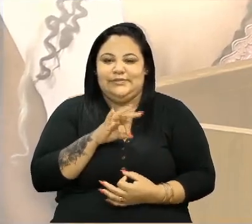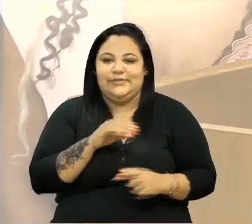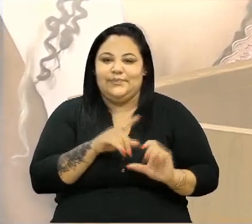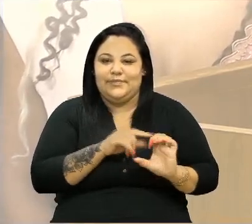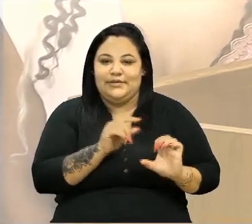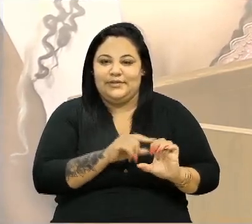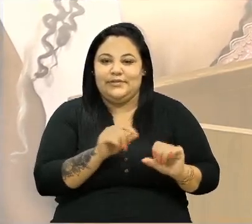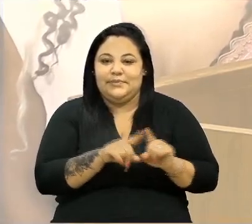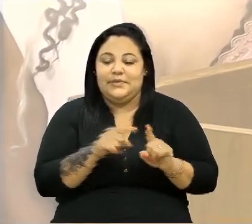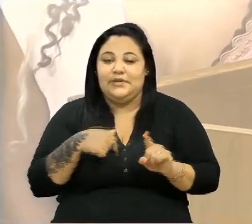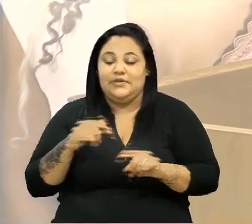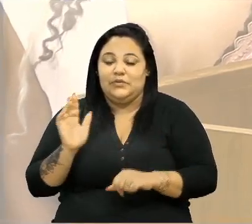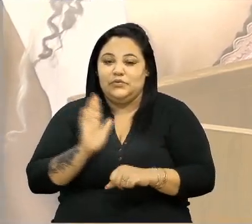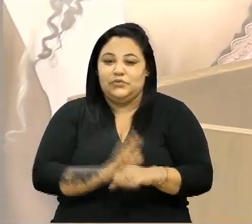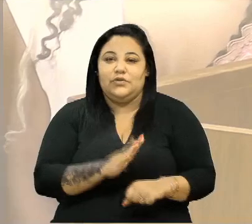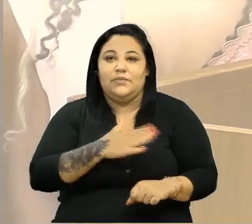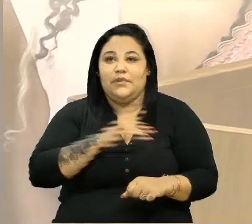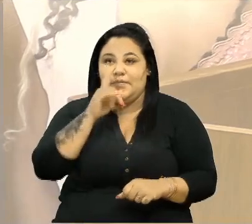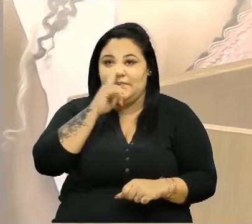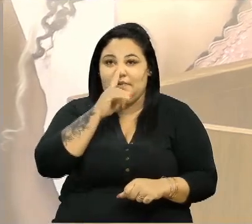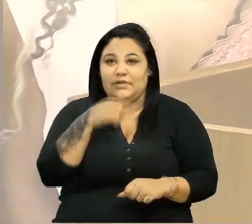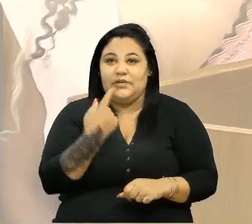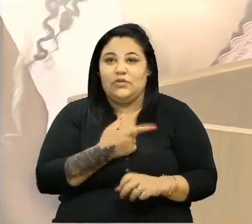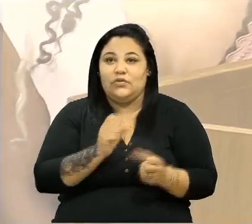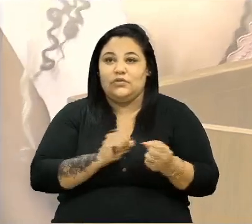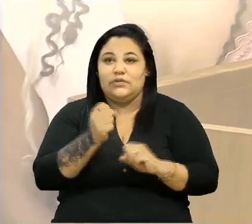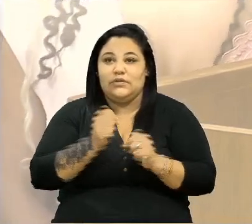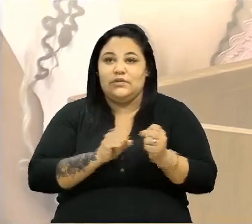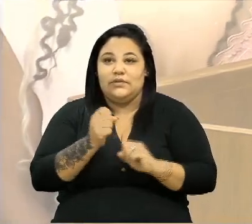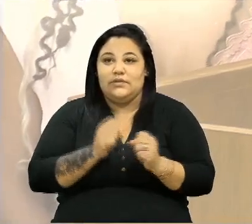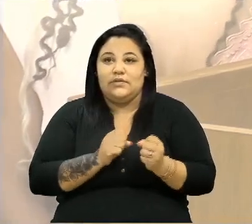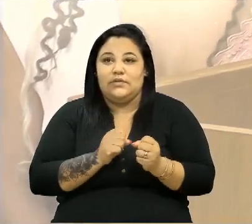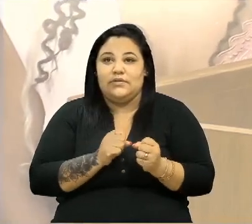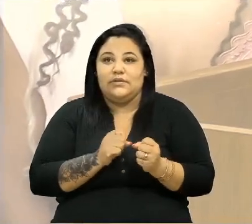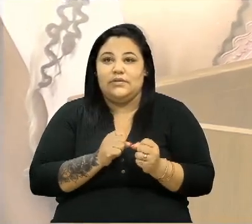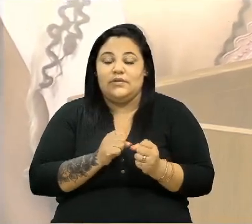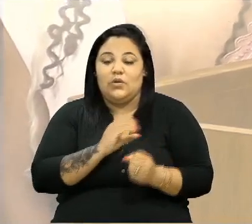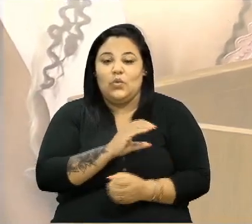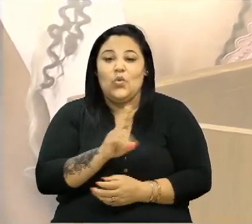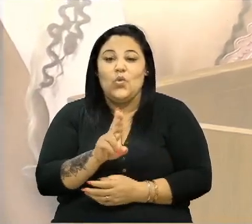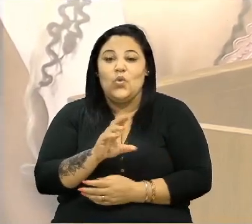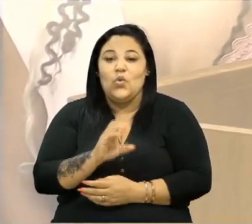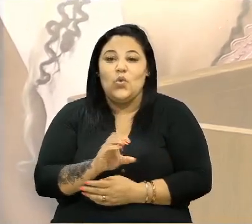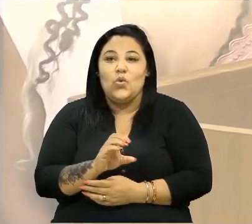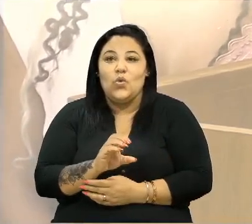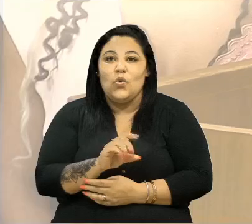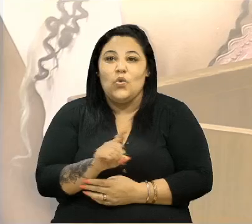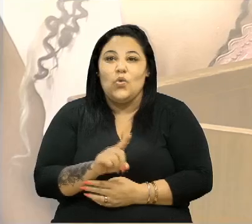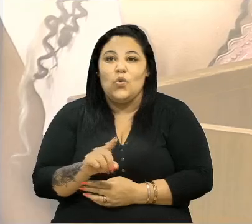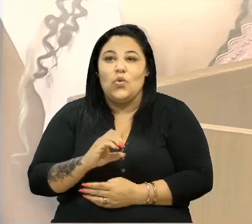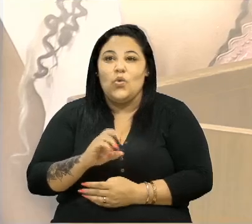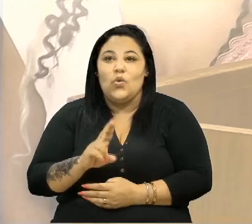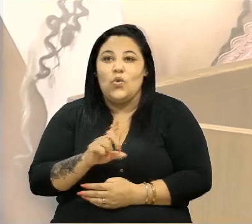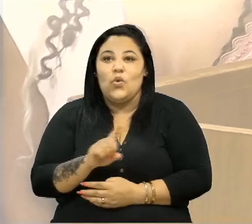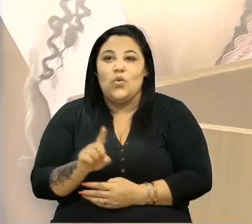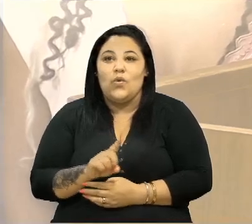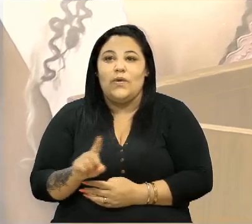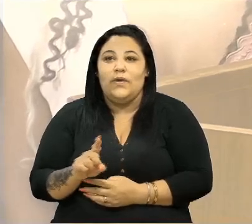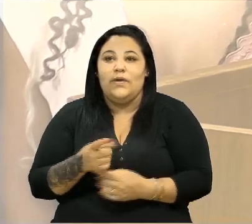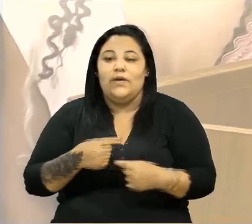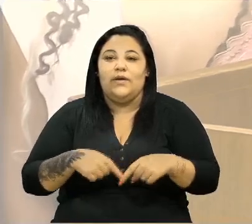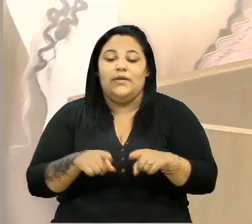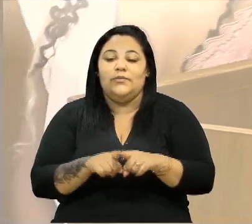a minha mãe em nossa empresa familiar, Cuscuz a Nordestina, que vendemos bolo de rolo pernambucano e